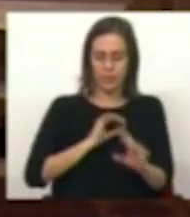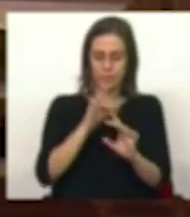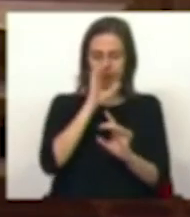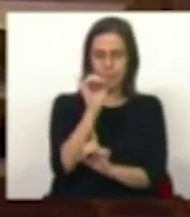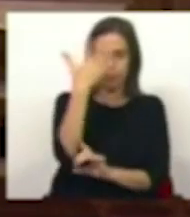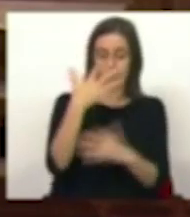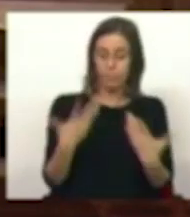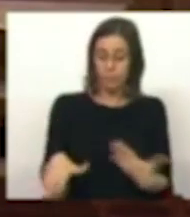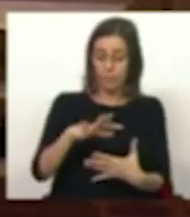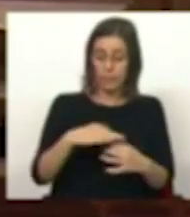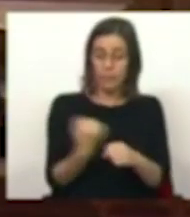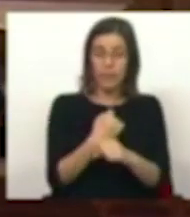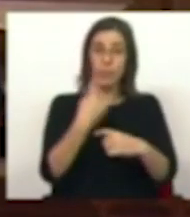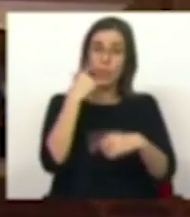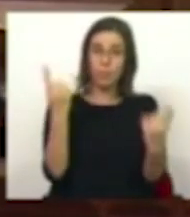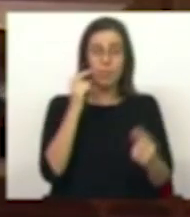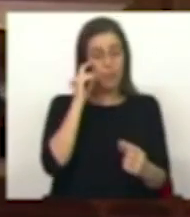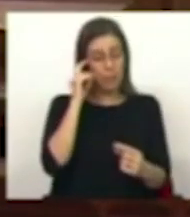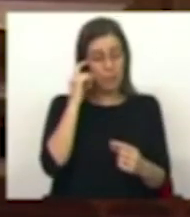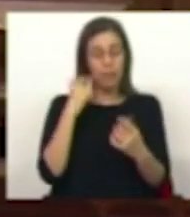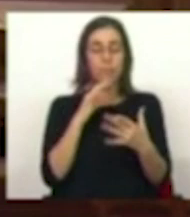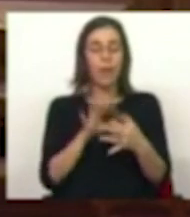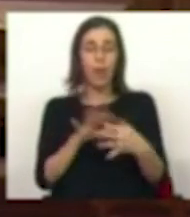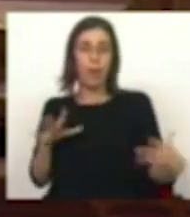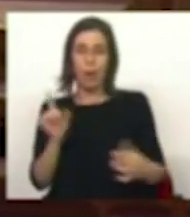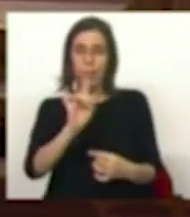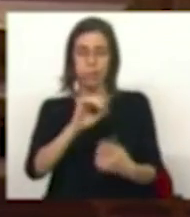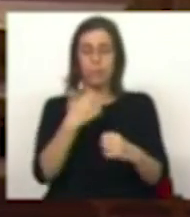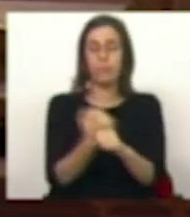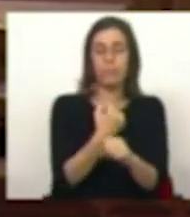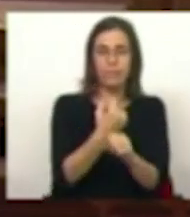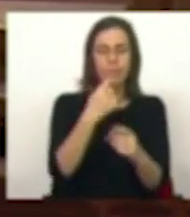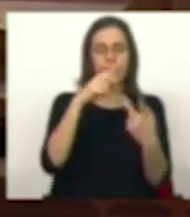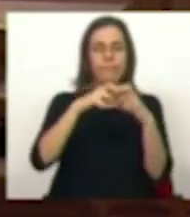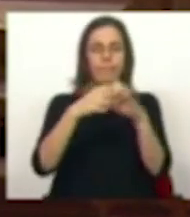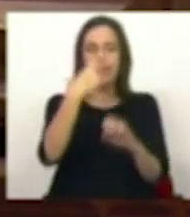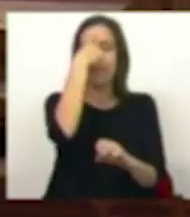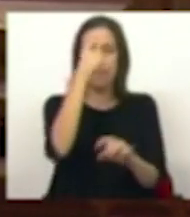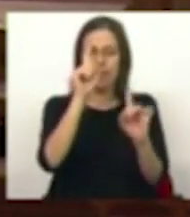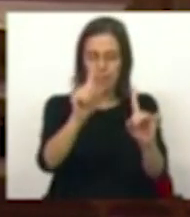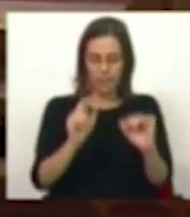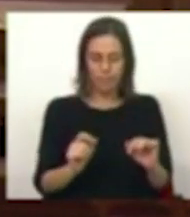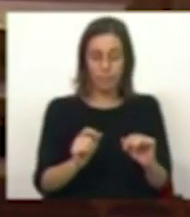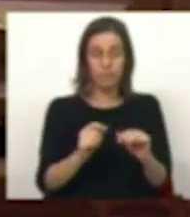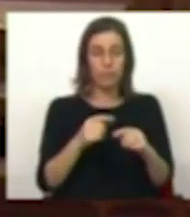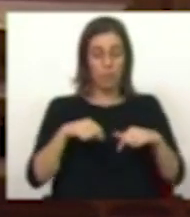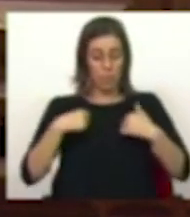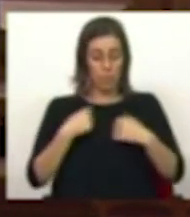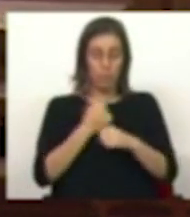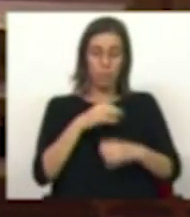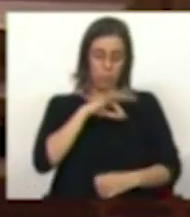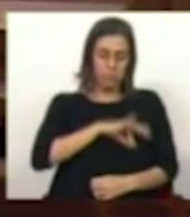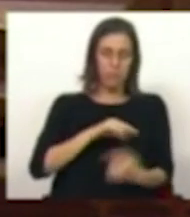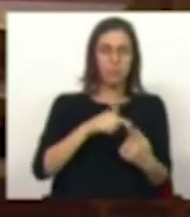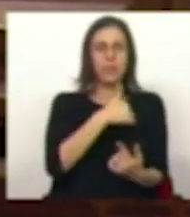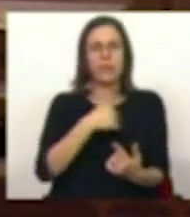A situação atual dos serviços públicos é inseparável dos problemas com que se debatem os seus profissionais, seja